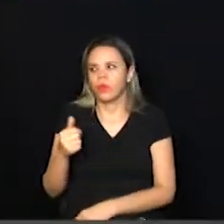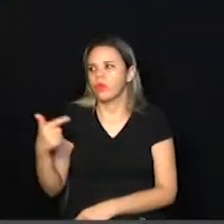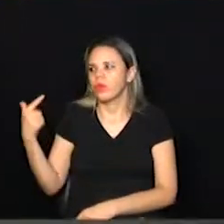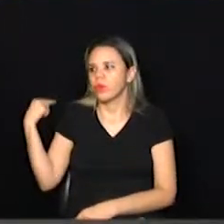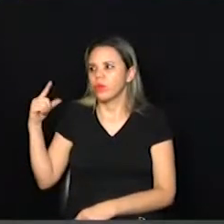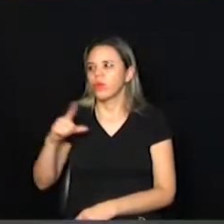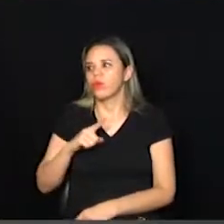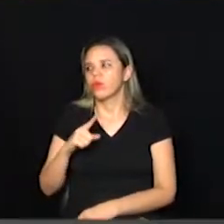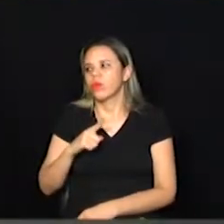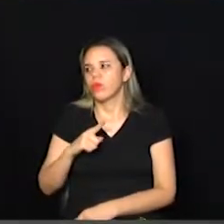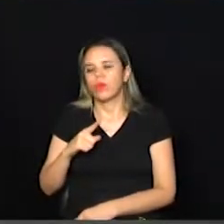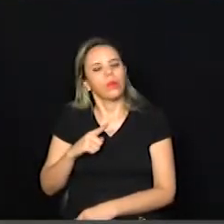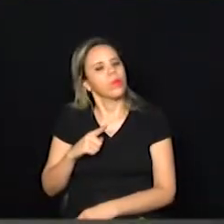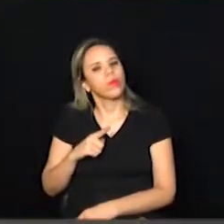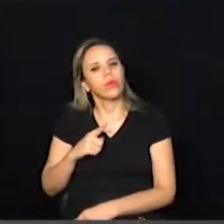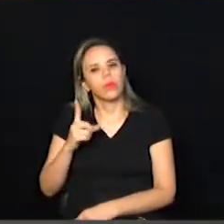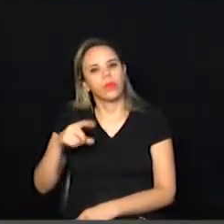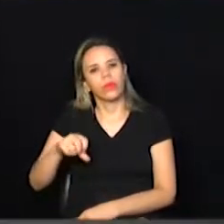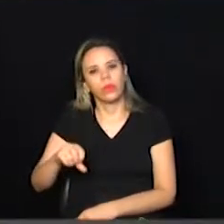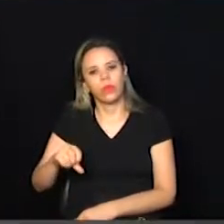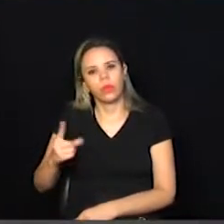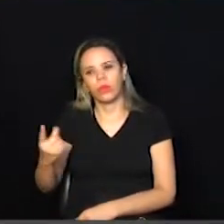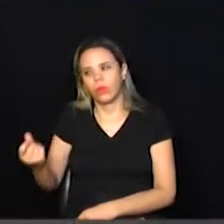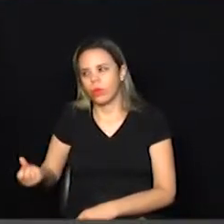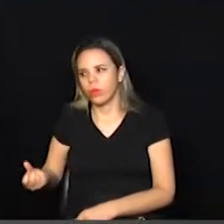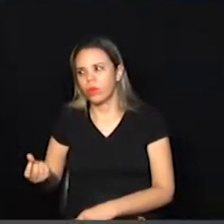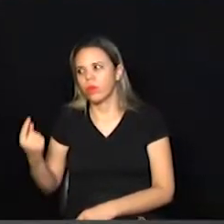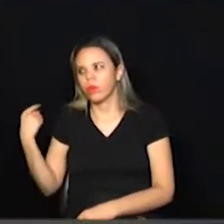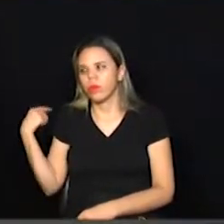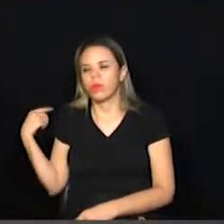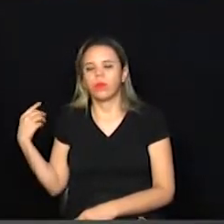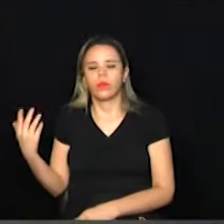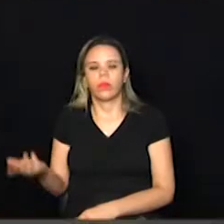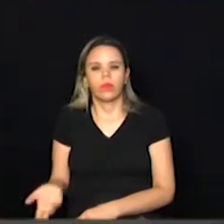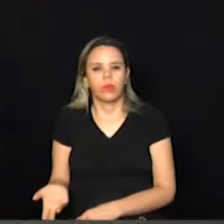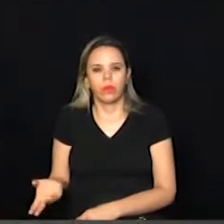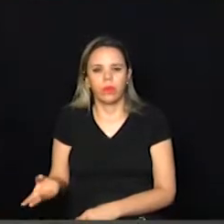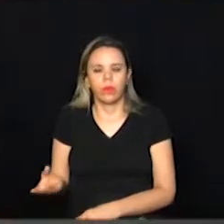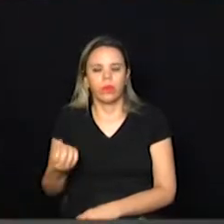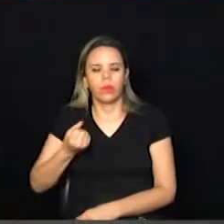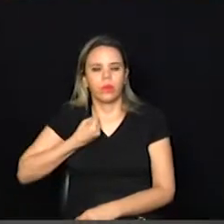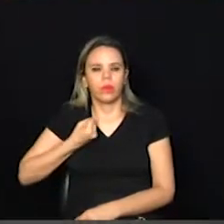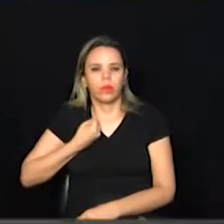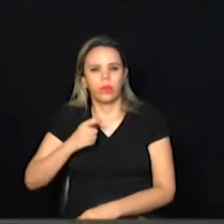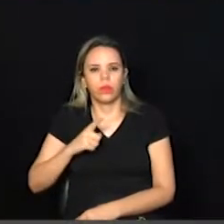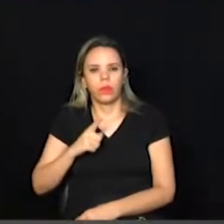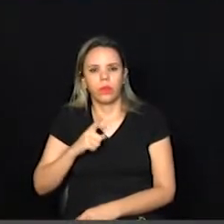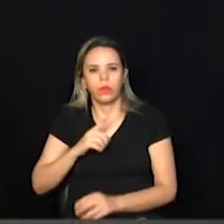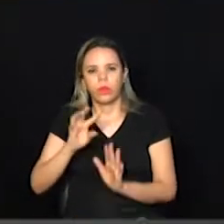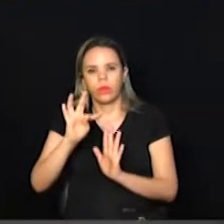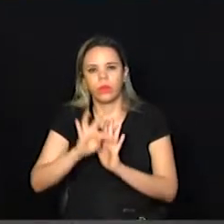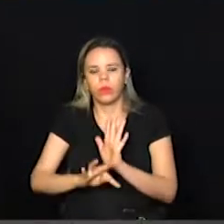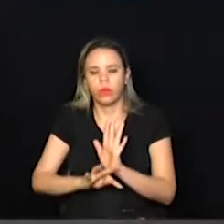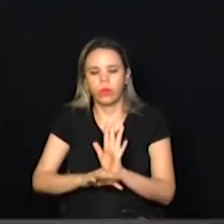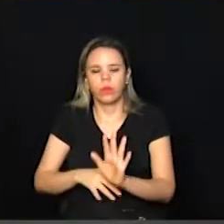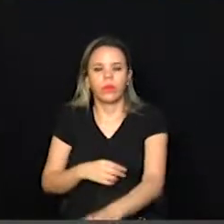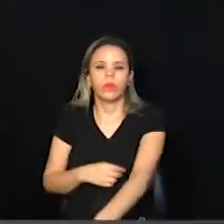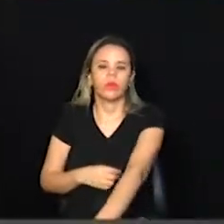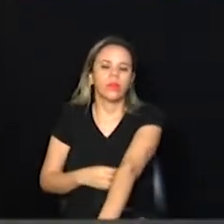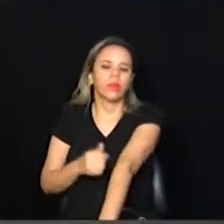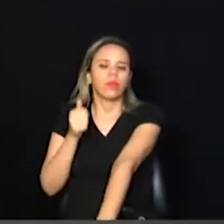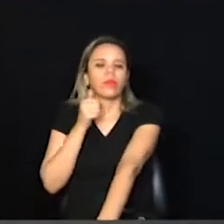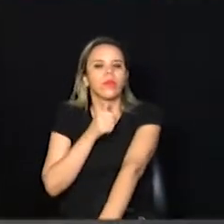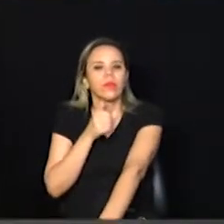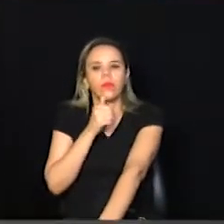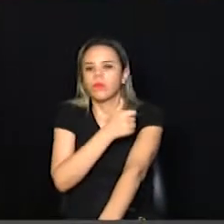tínhamos um Código Civil de 1916. Nesse código, textualmente, a mulher